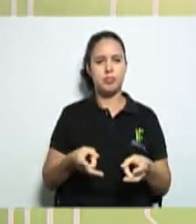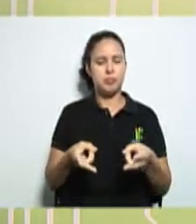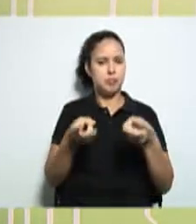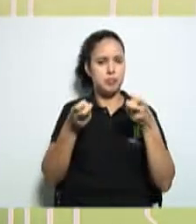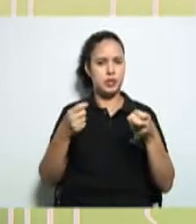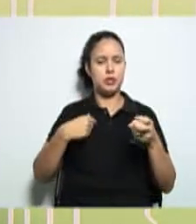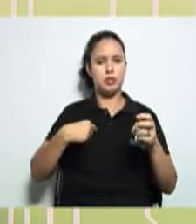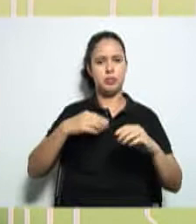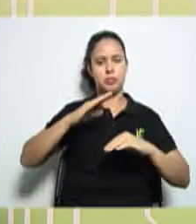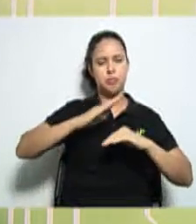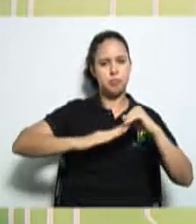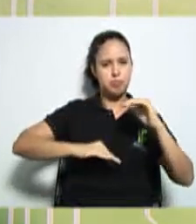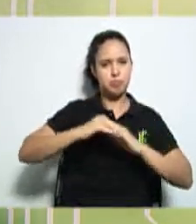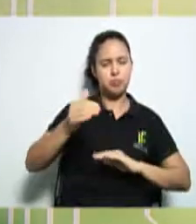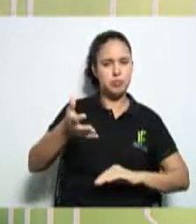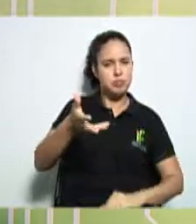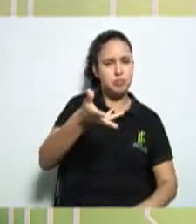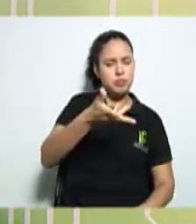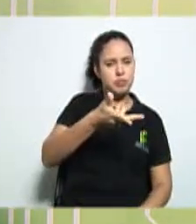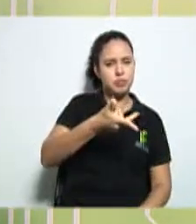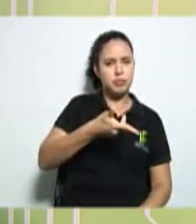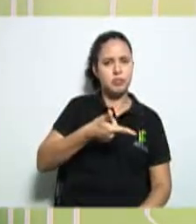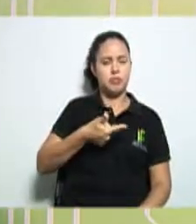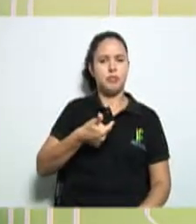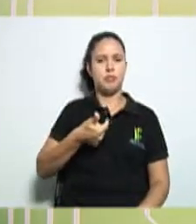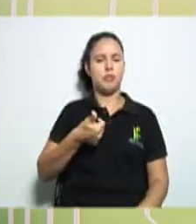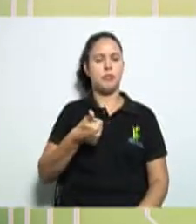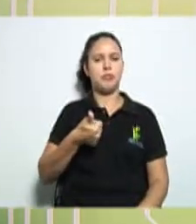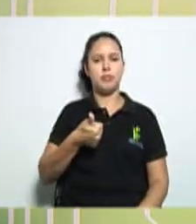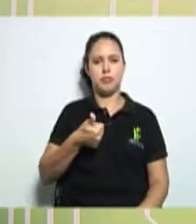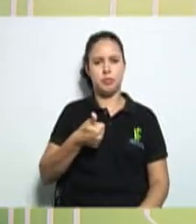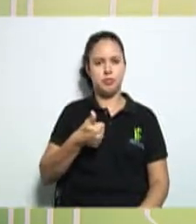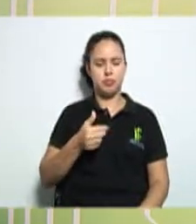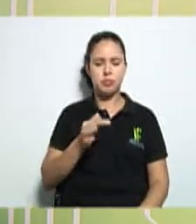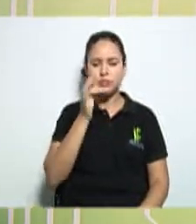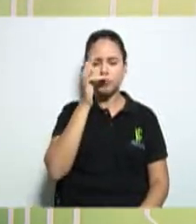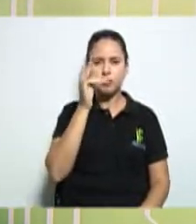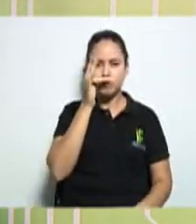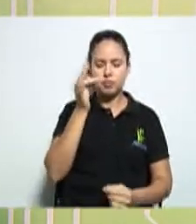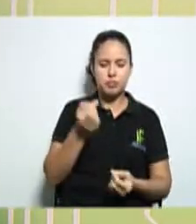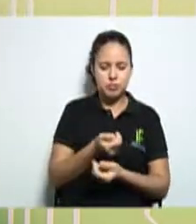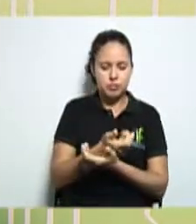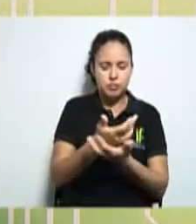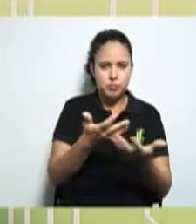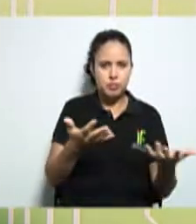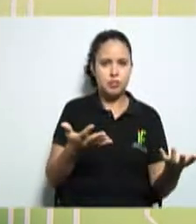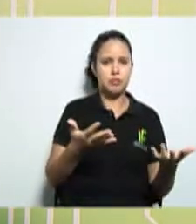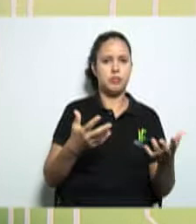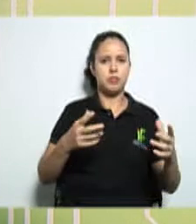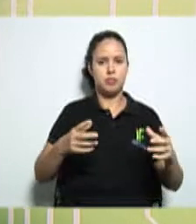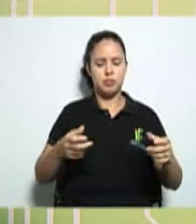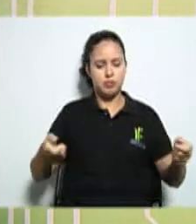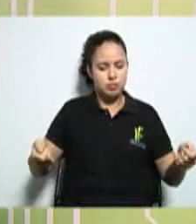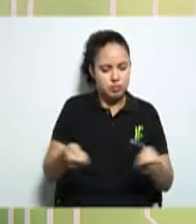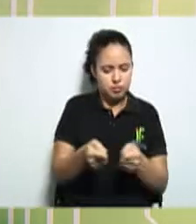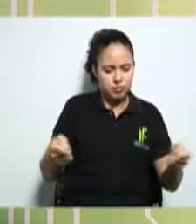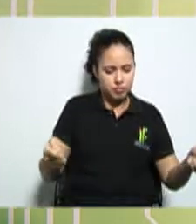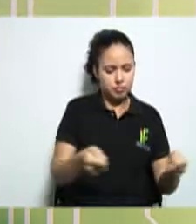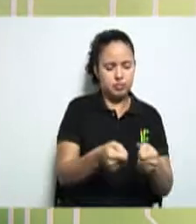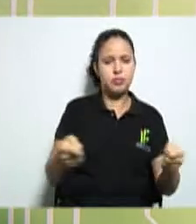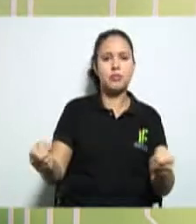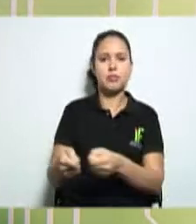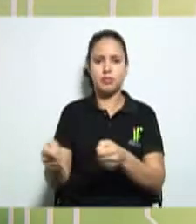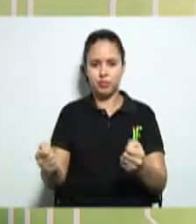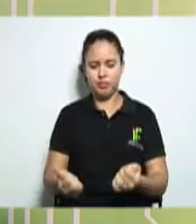tenho habilidades com jardim e vou prestar serviço para a minha comunidade sobre podar grama, vamos supor. Eu estou